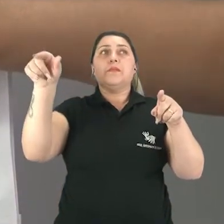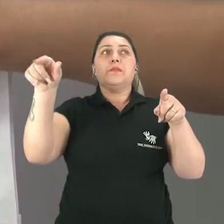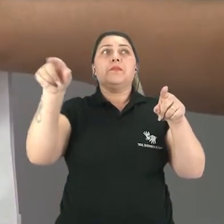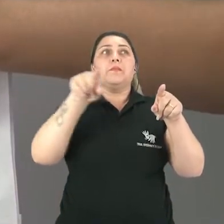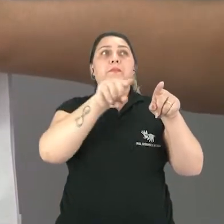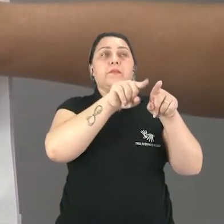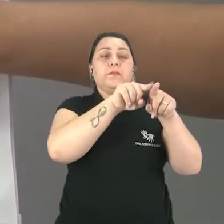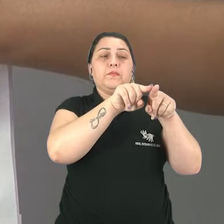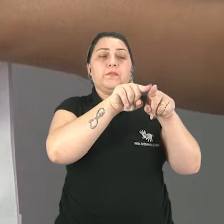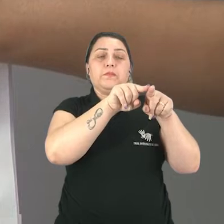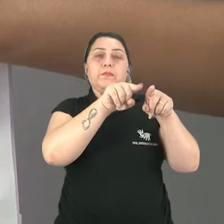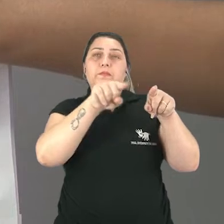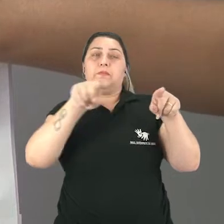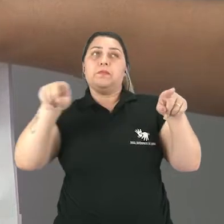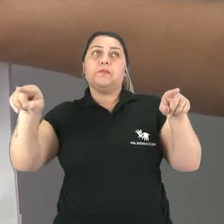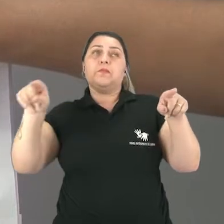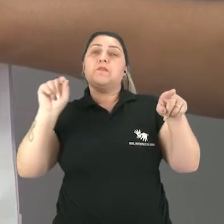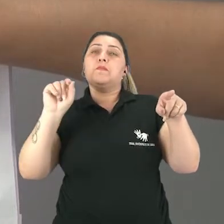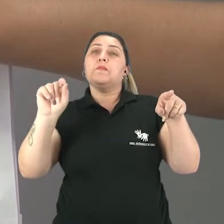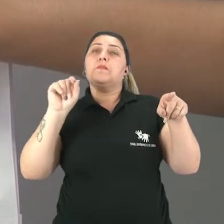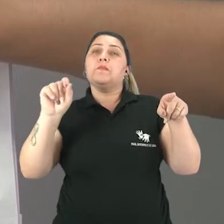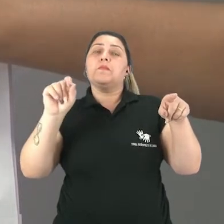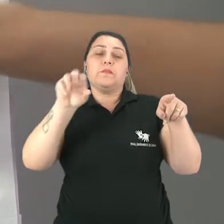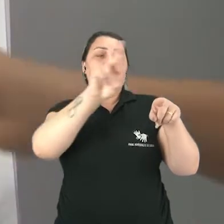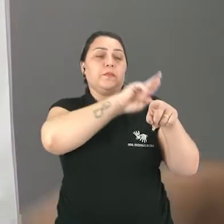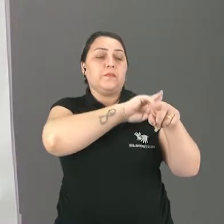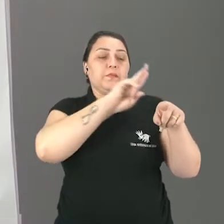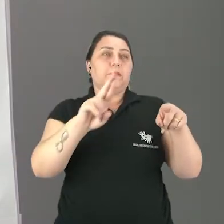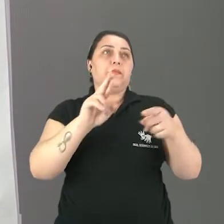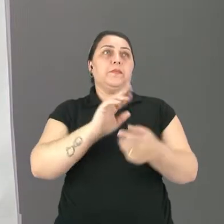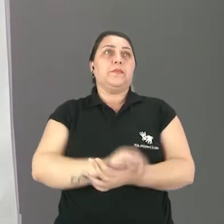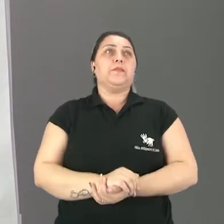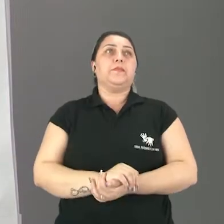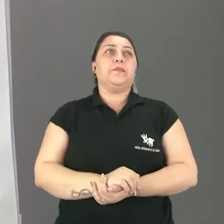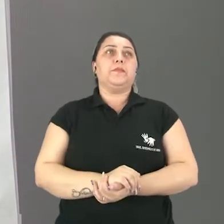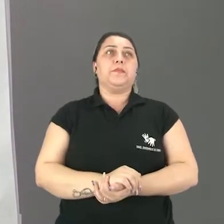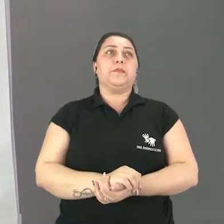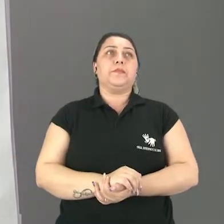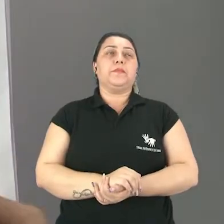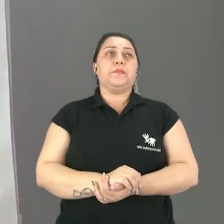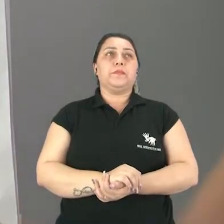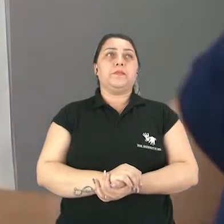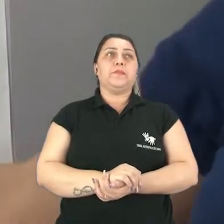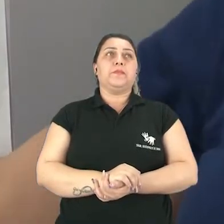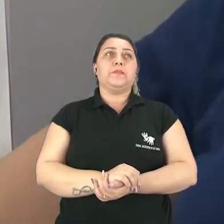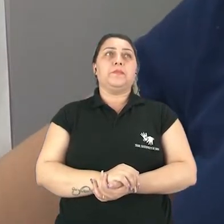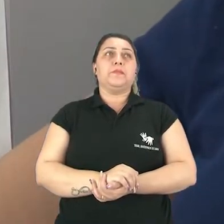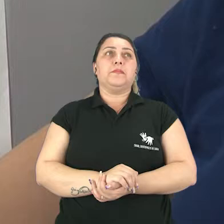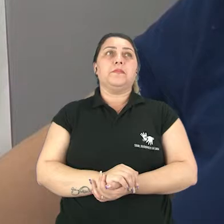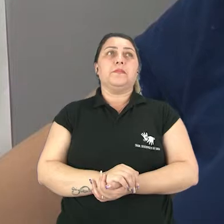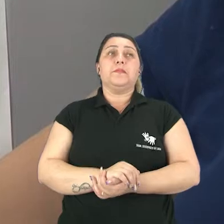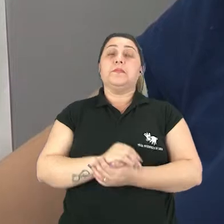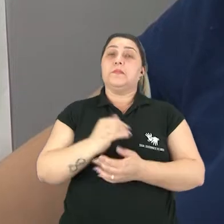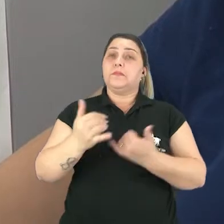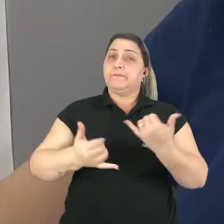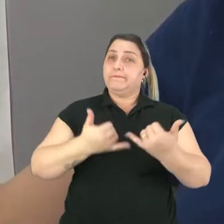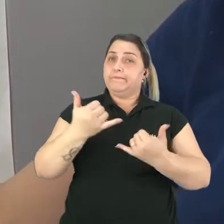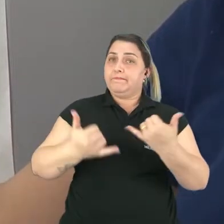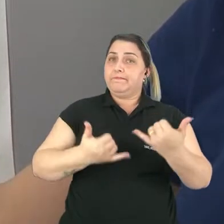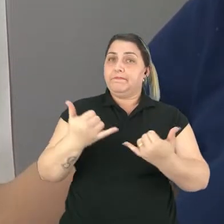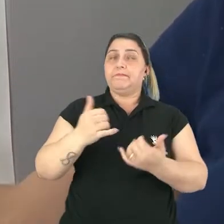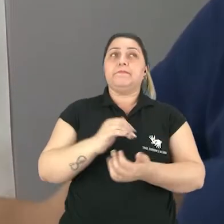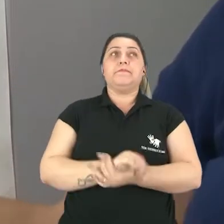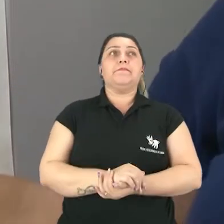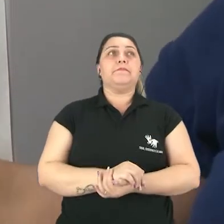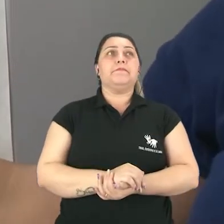Esta aqui, ó, linha horizontal. O que ela representa? Ela faz a representação das brincadeiras, olha